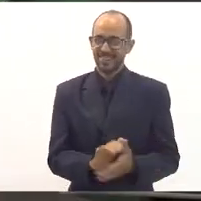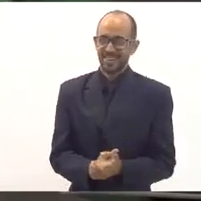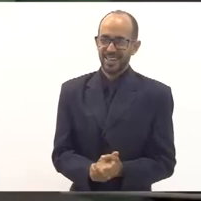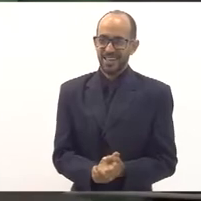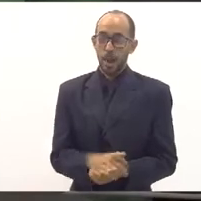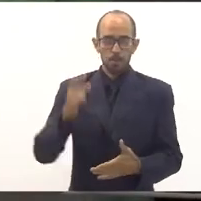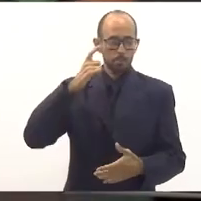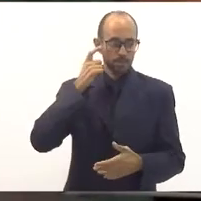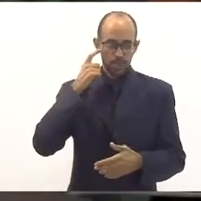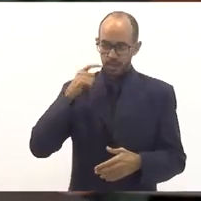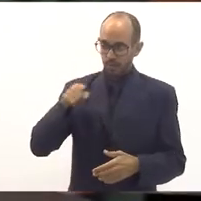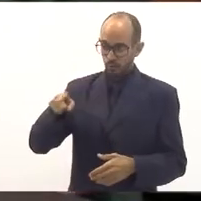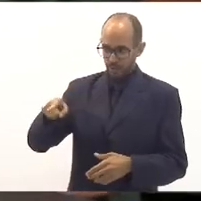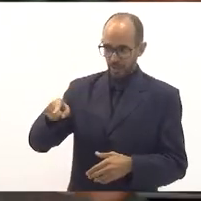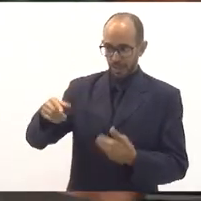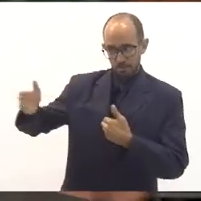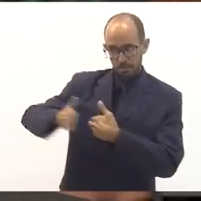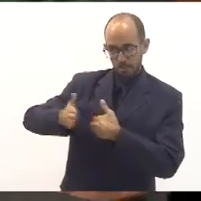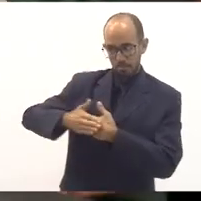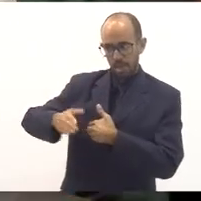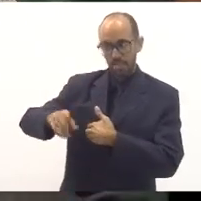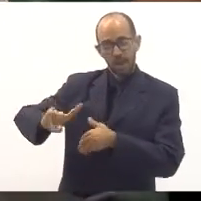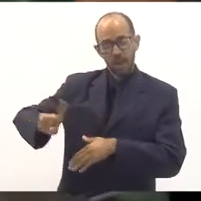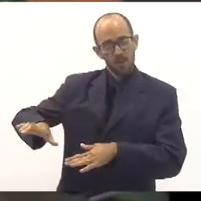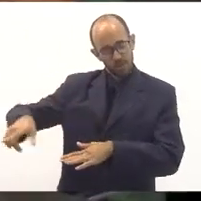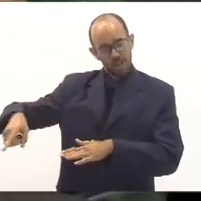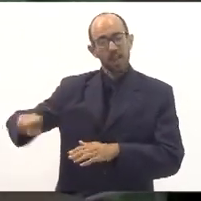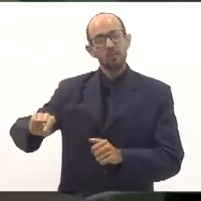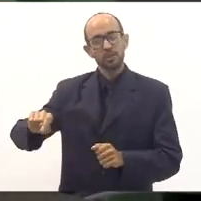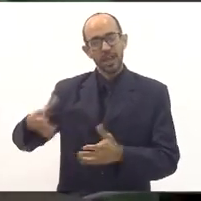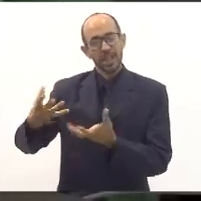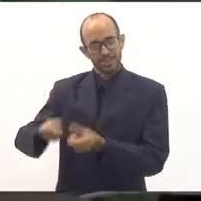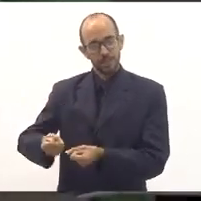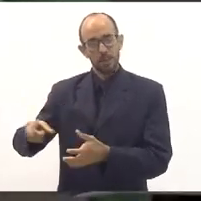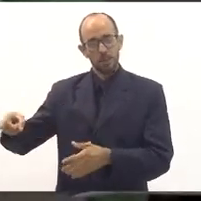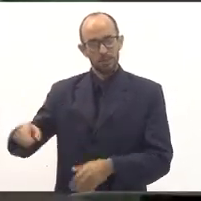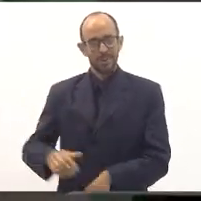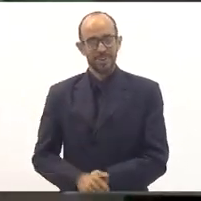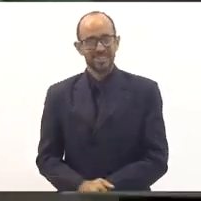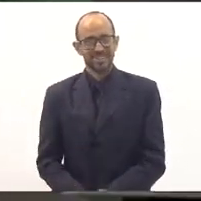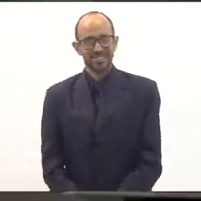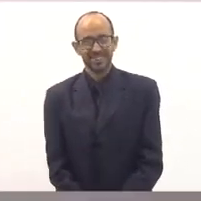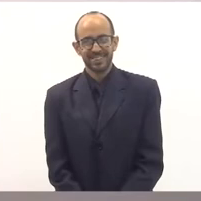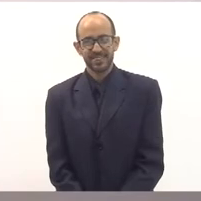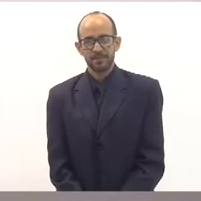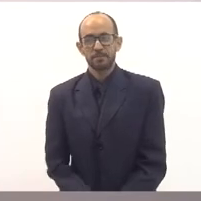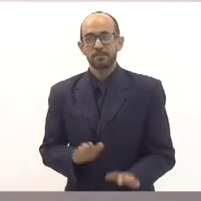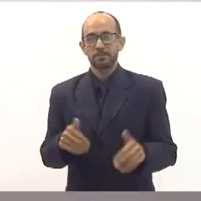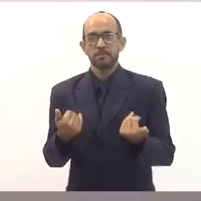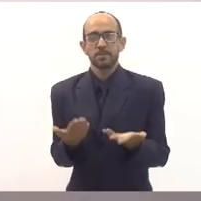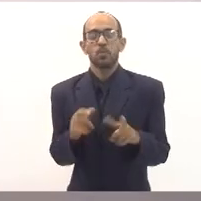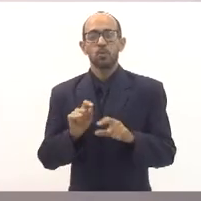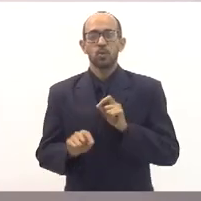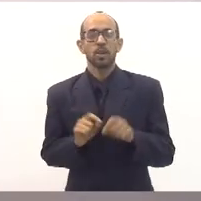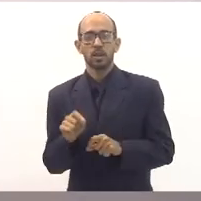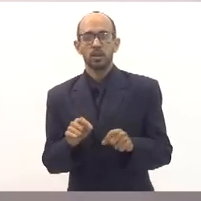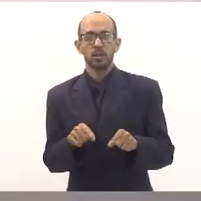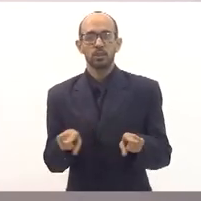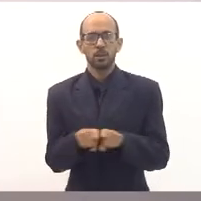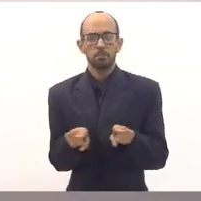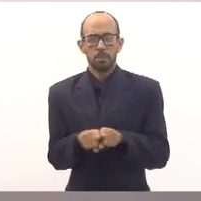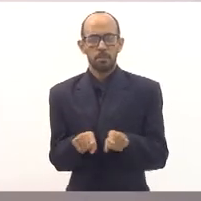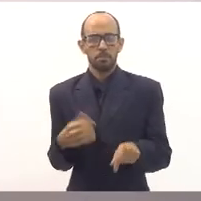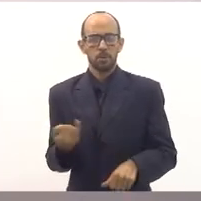você que te adoro também seria bem engraçado isso melhor não é isso exato mas é curioso